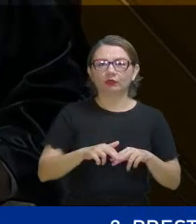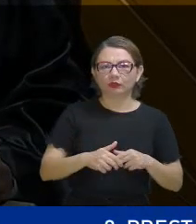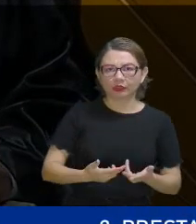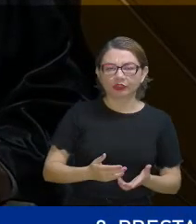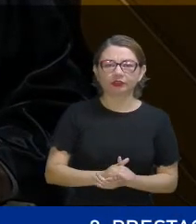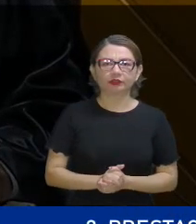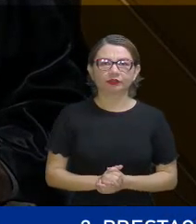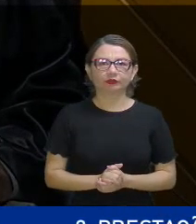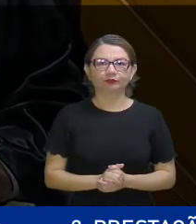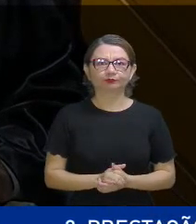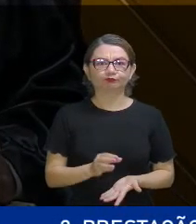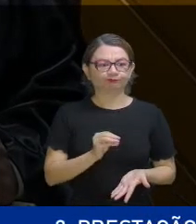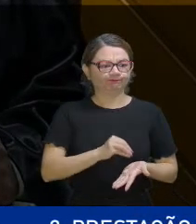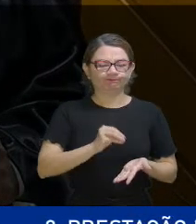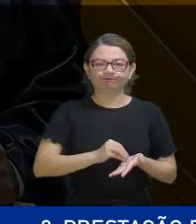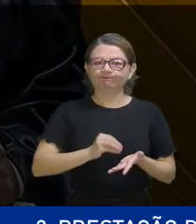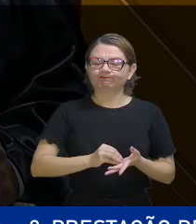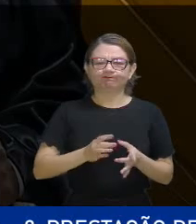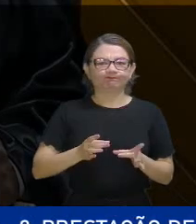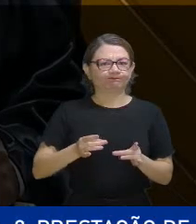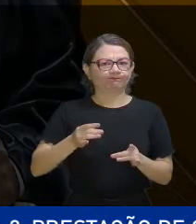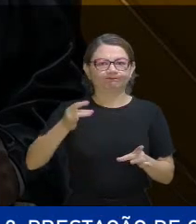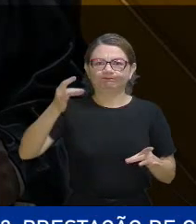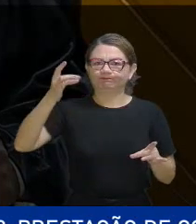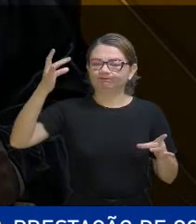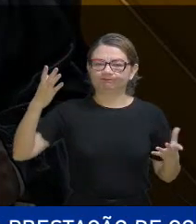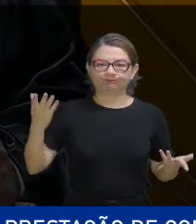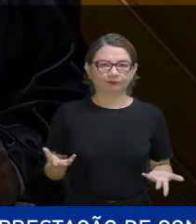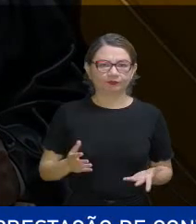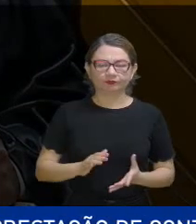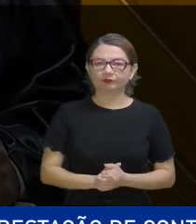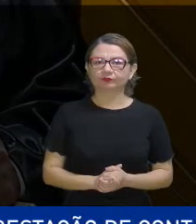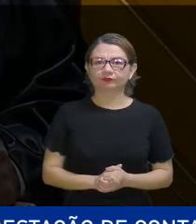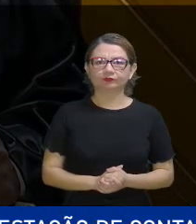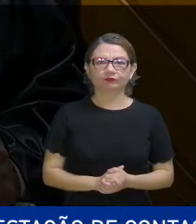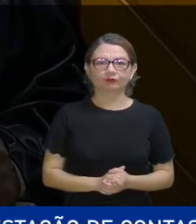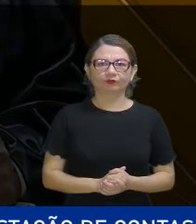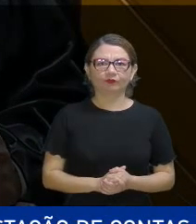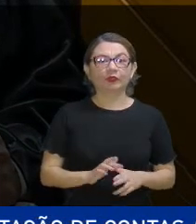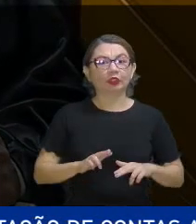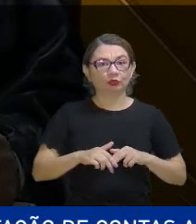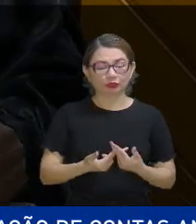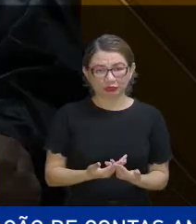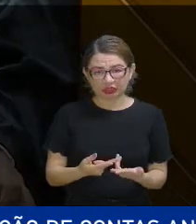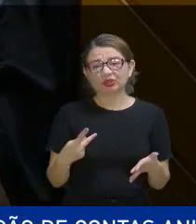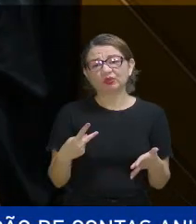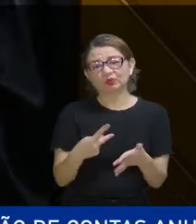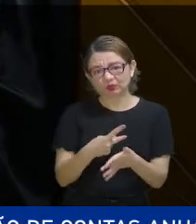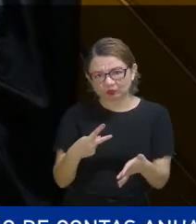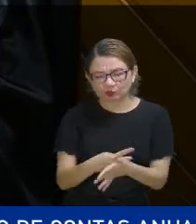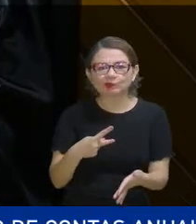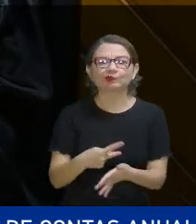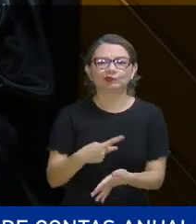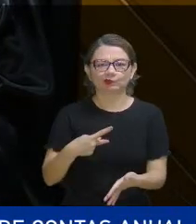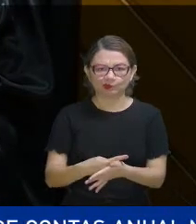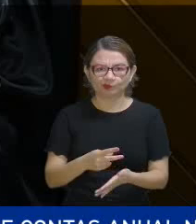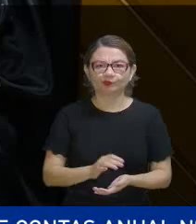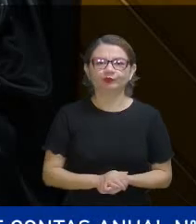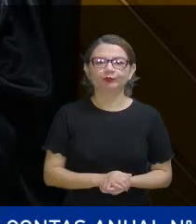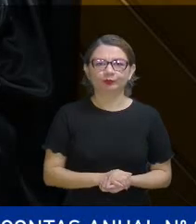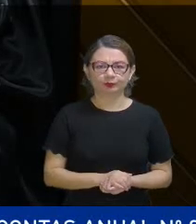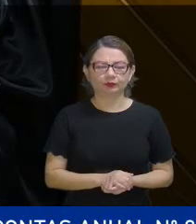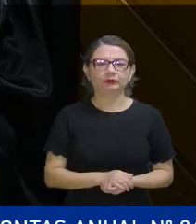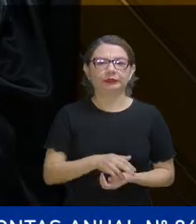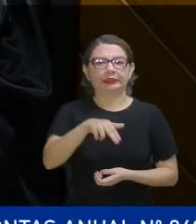admitida ante a ausência de descrição detalhada, devendo ser considerada como irregulares. O SIM